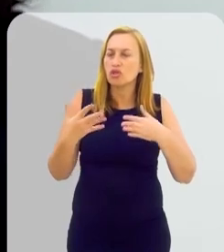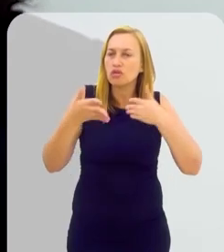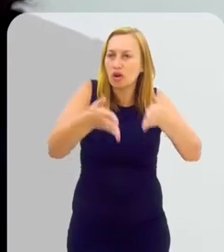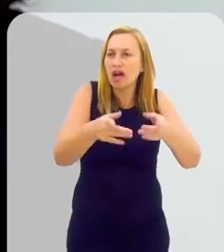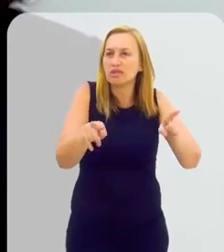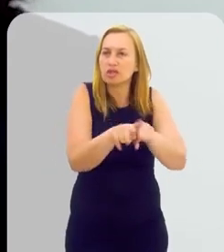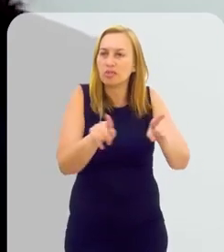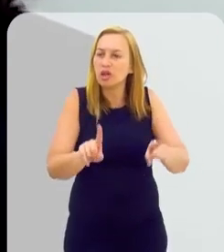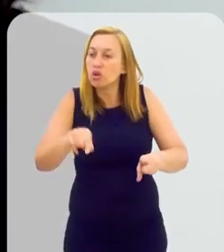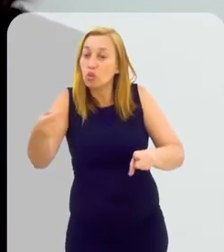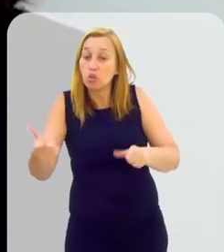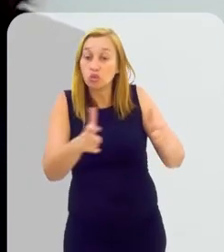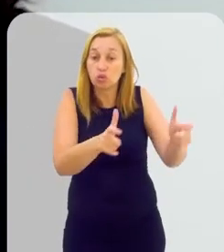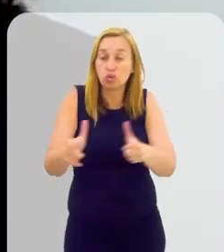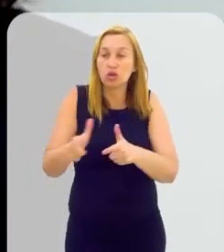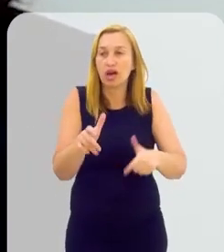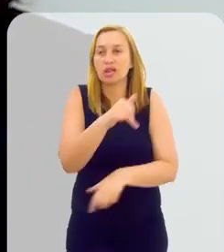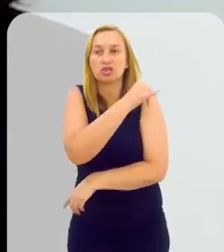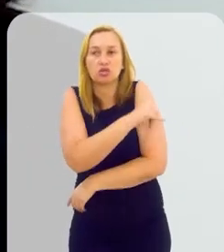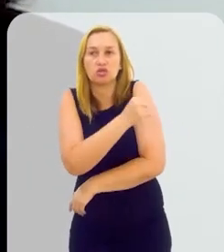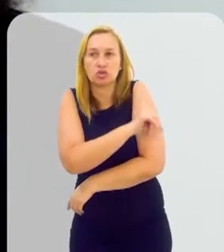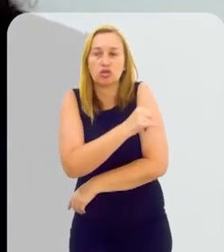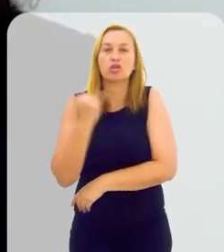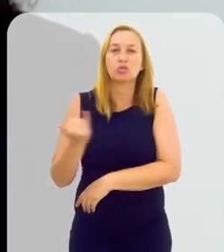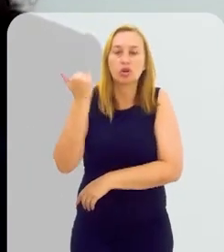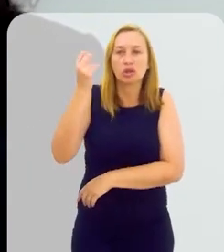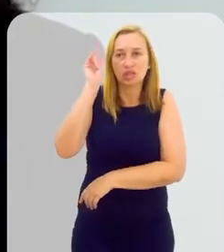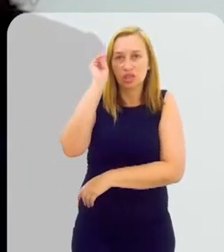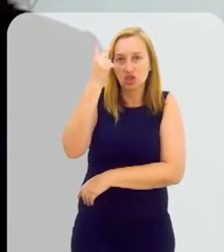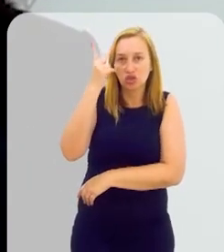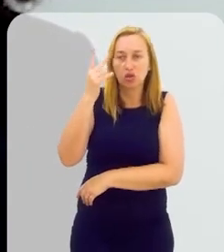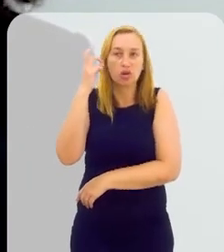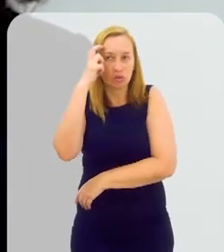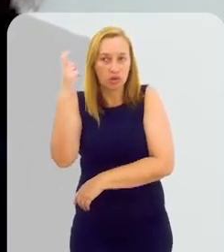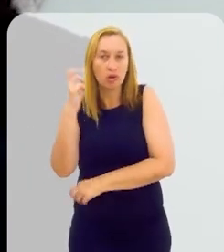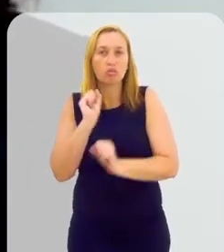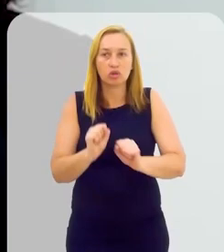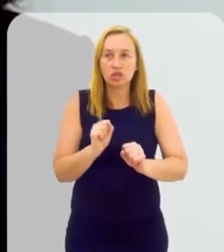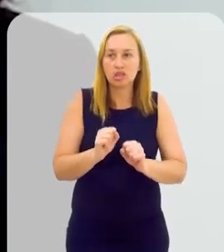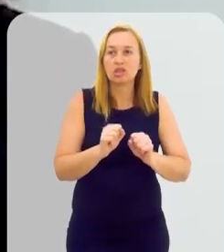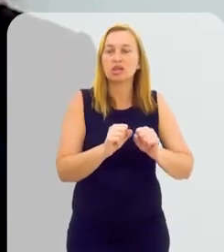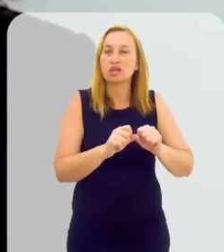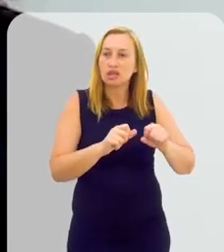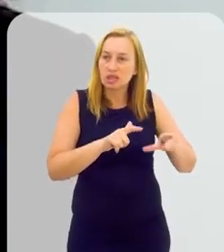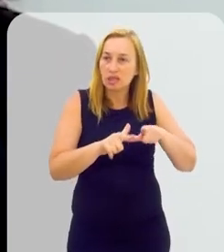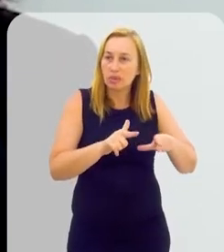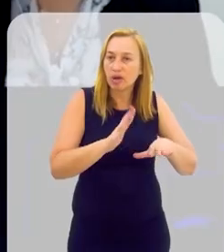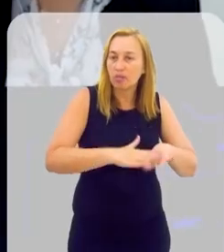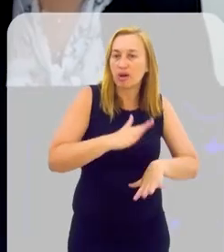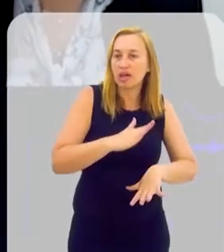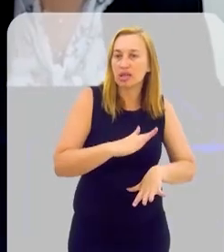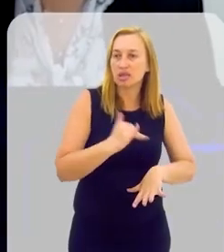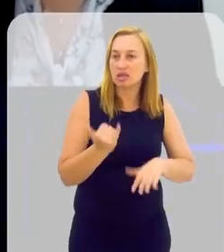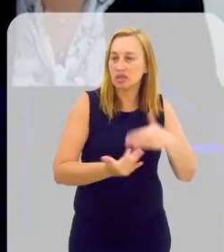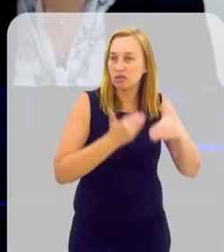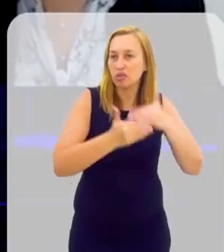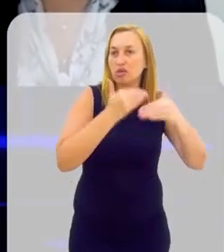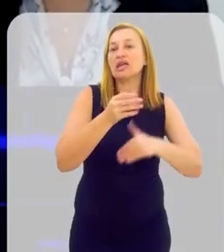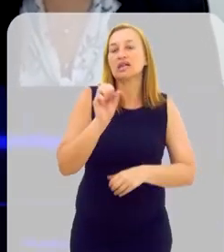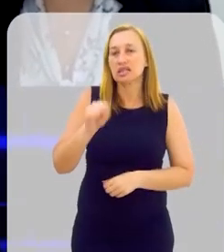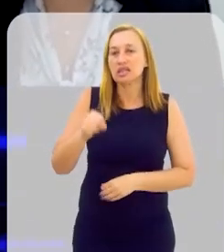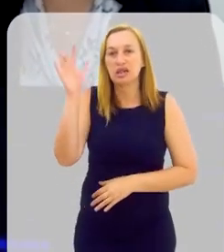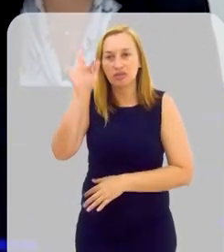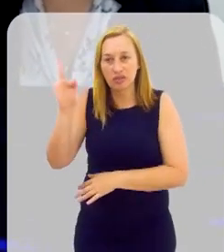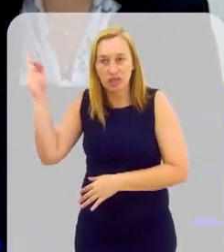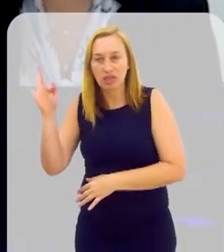outros roteiros que no Rio de Janeiro têm sua importância histórica, cultural e poderiam ser trabalhados com mais intensidade? Claro, a federação